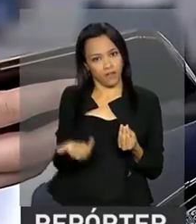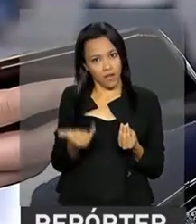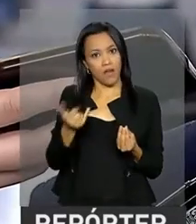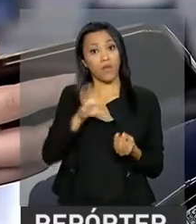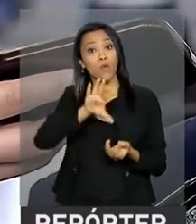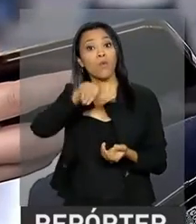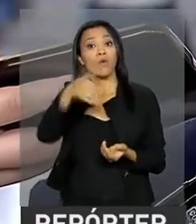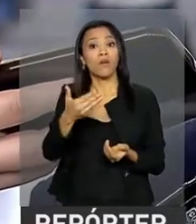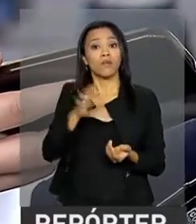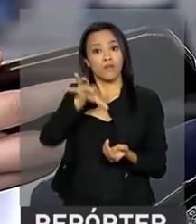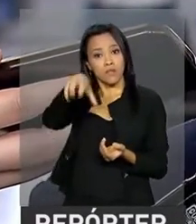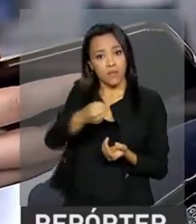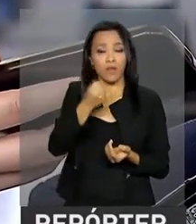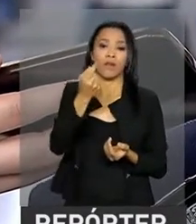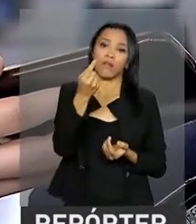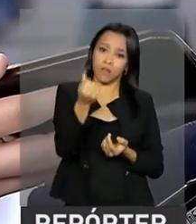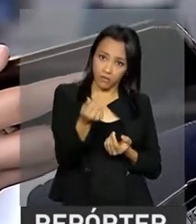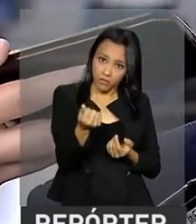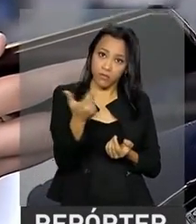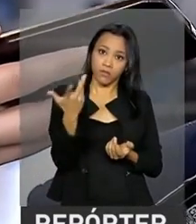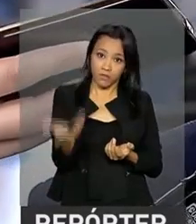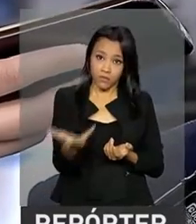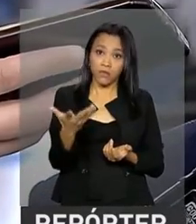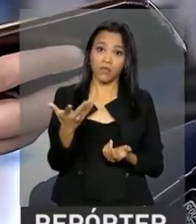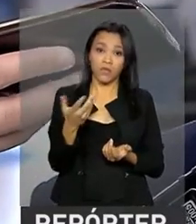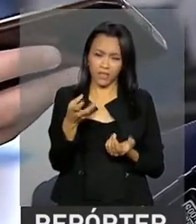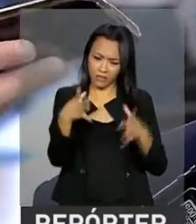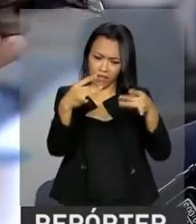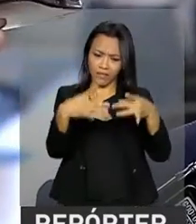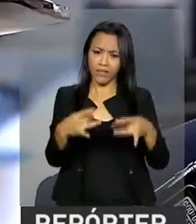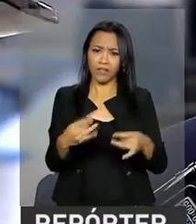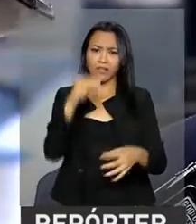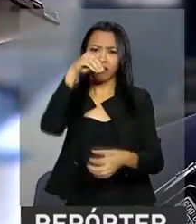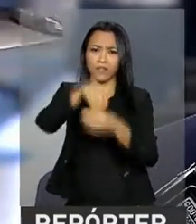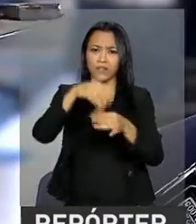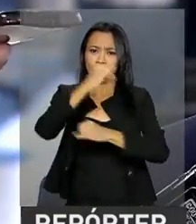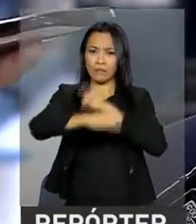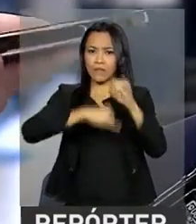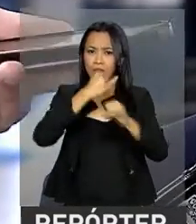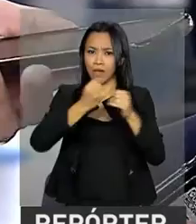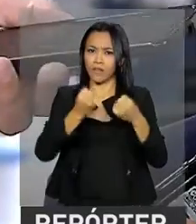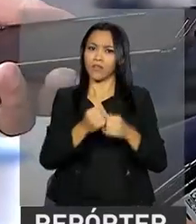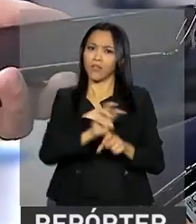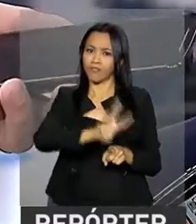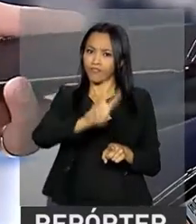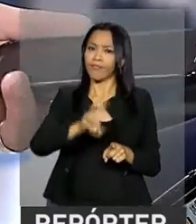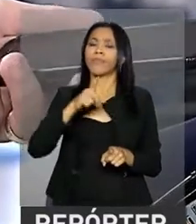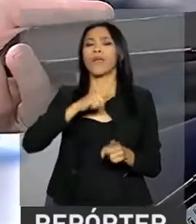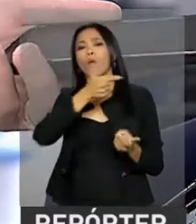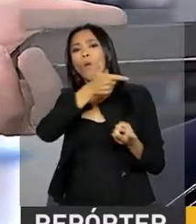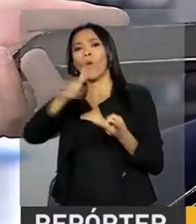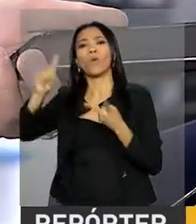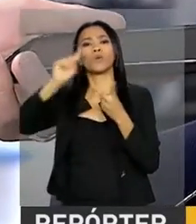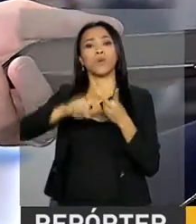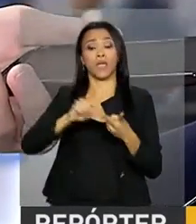ser o seu recebimento, né, do FGTS. Então, tem um canal também,